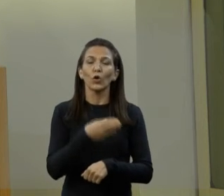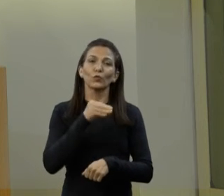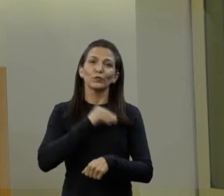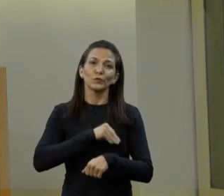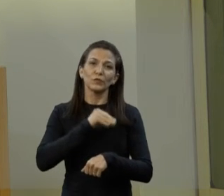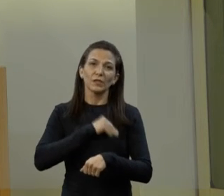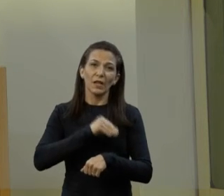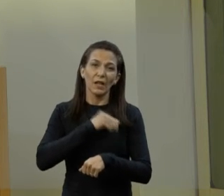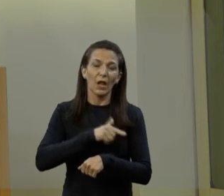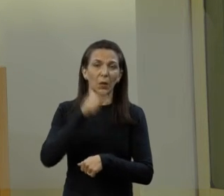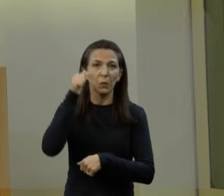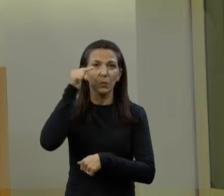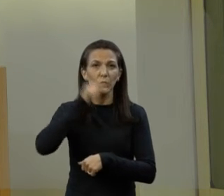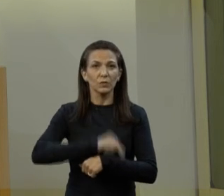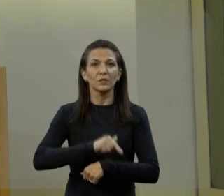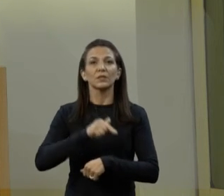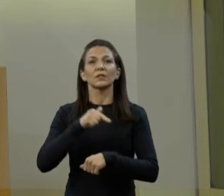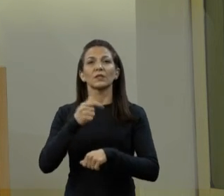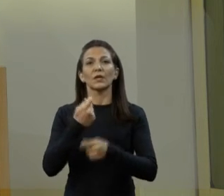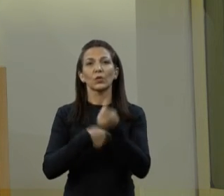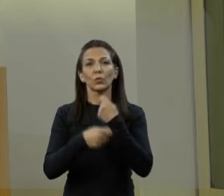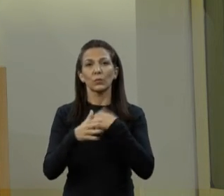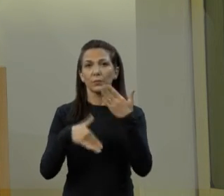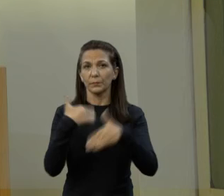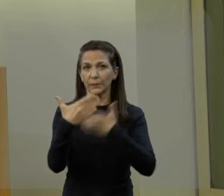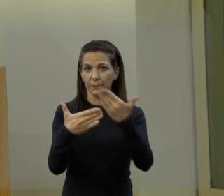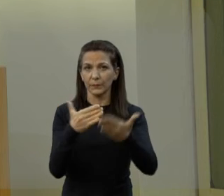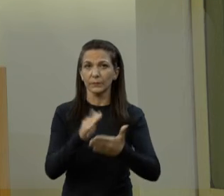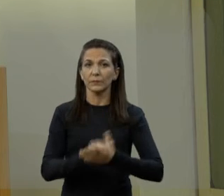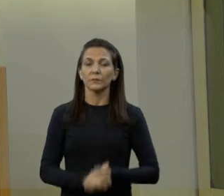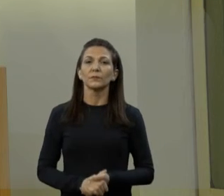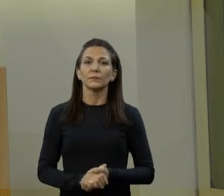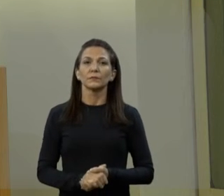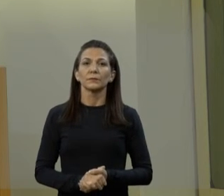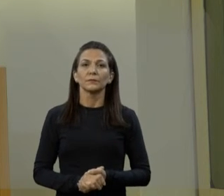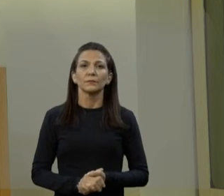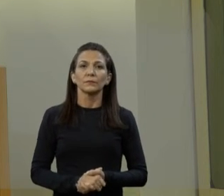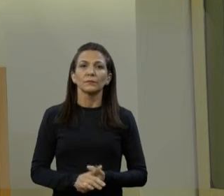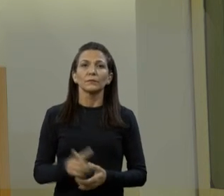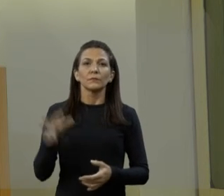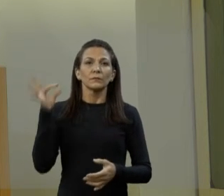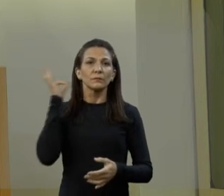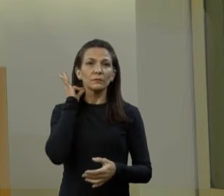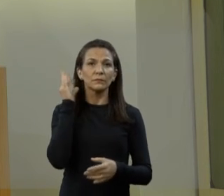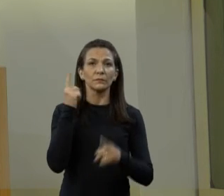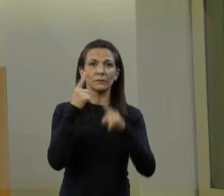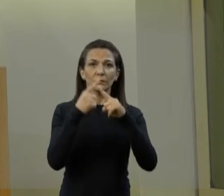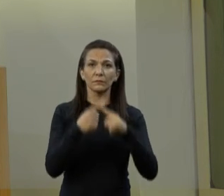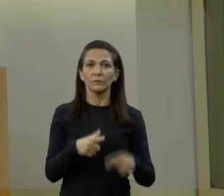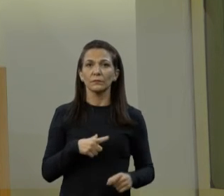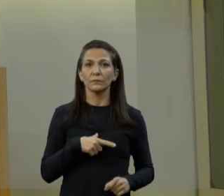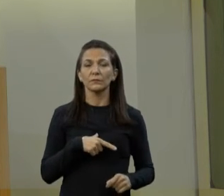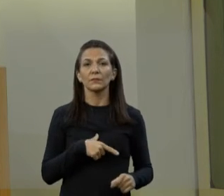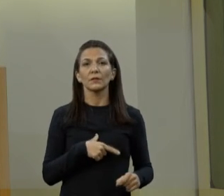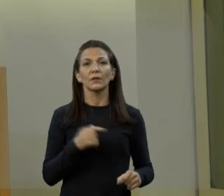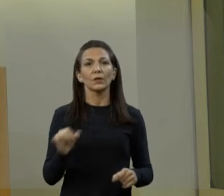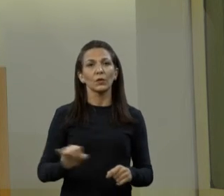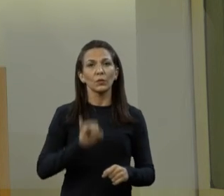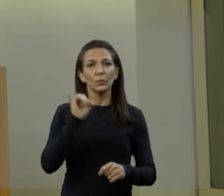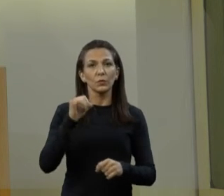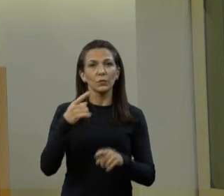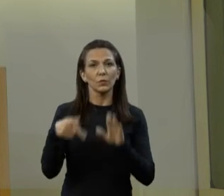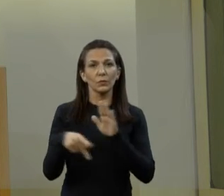de renda e de incentivo às atividades econômicas institui o serviço público diretoria Municipal é medida de grande